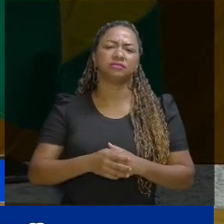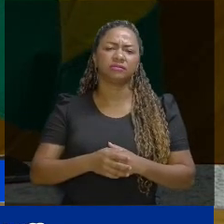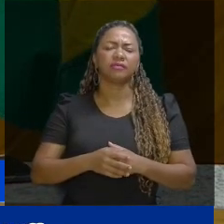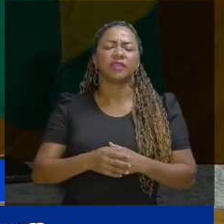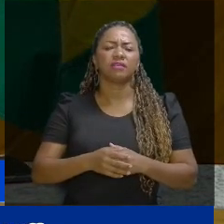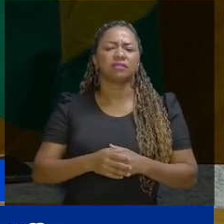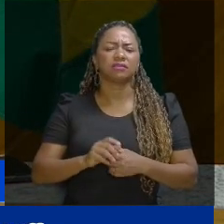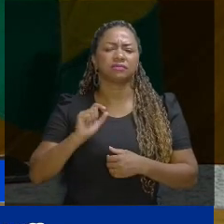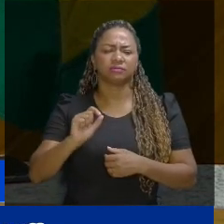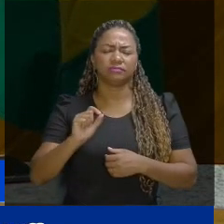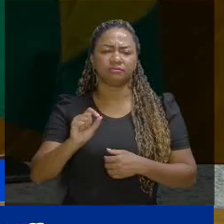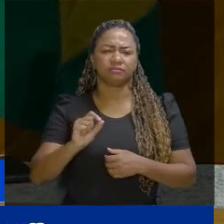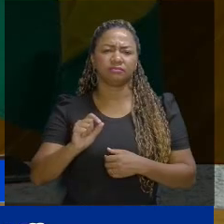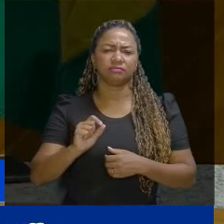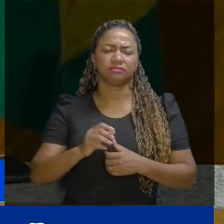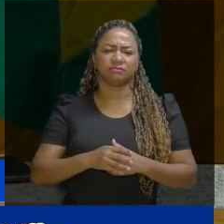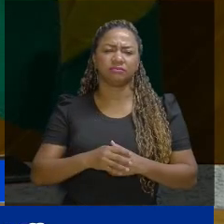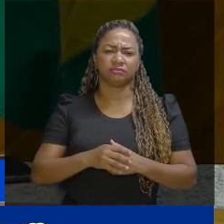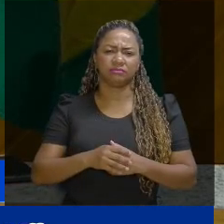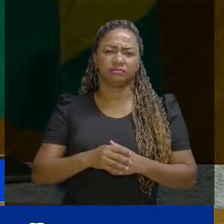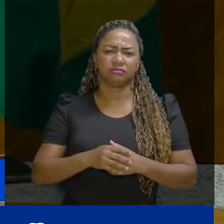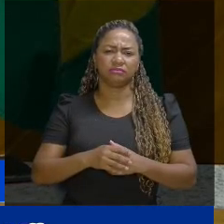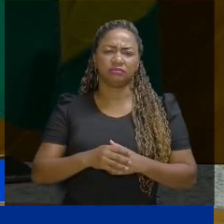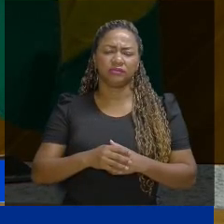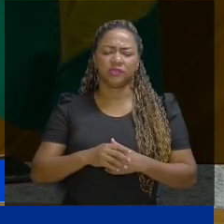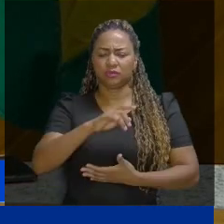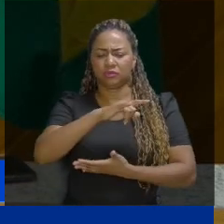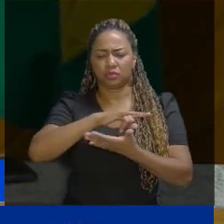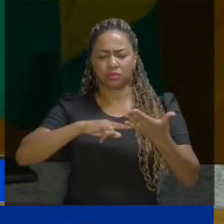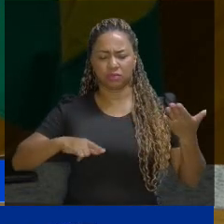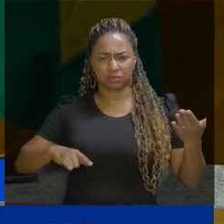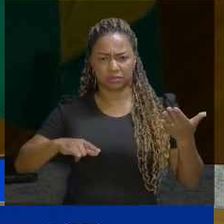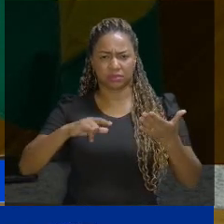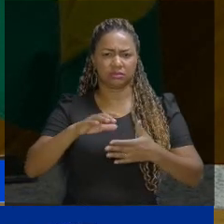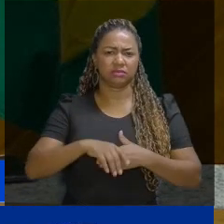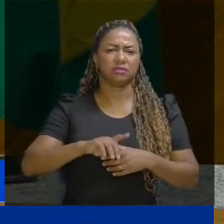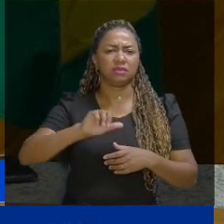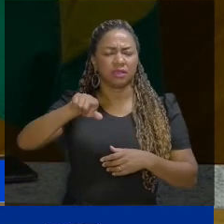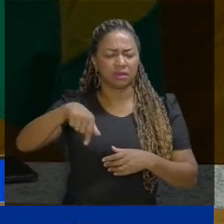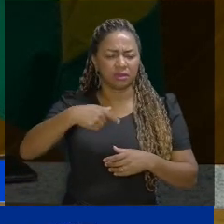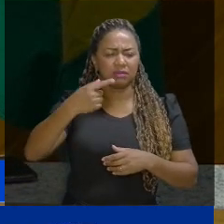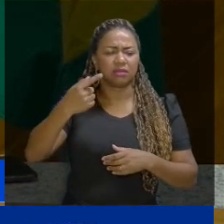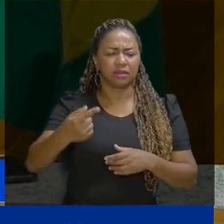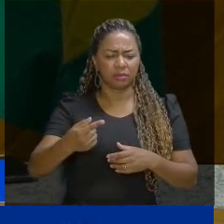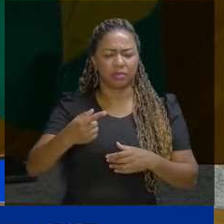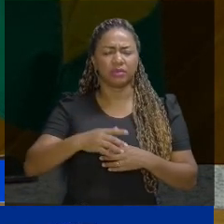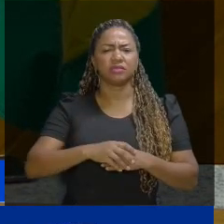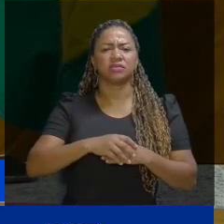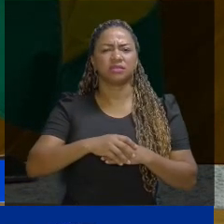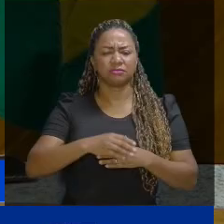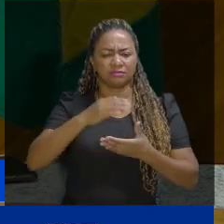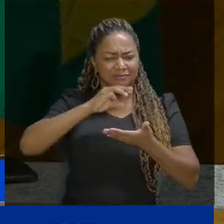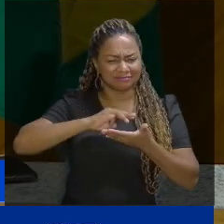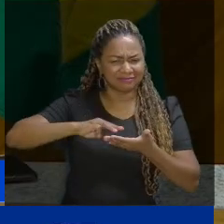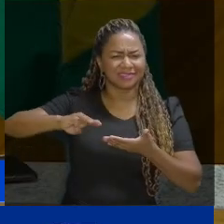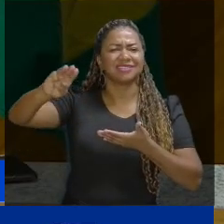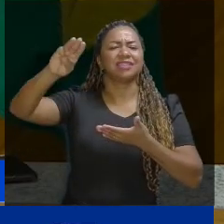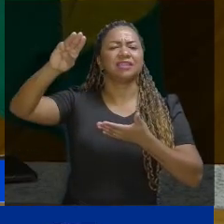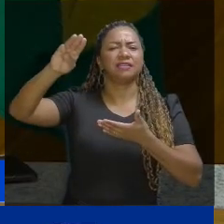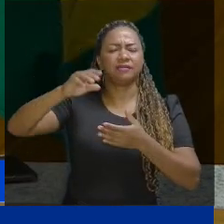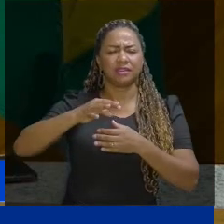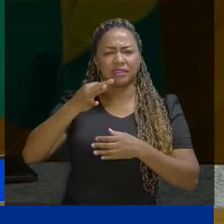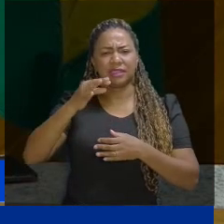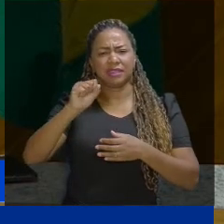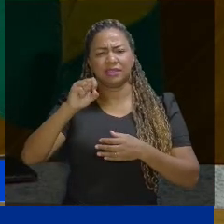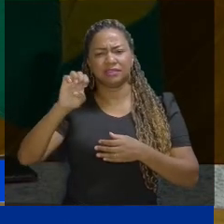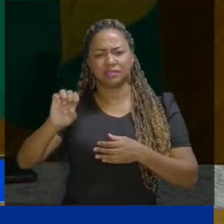está dito na seguinte passagem da certidão. Após realizada a remessa dos autos ao TSE, o sistema